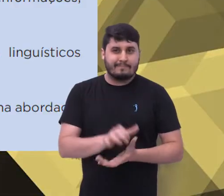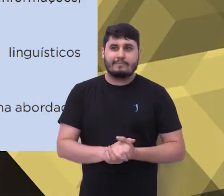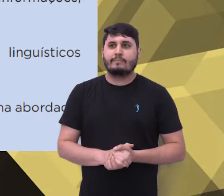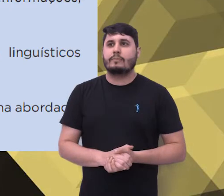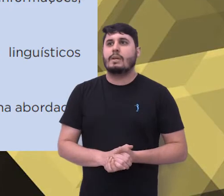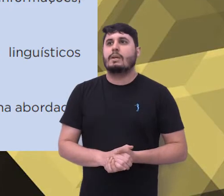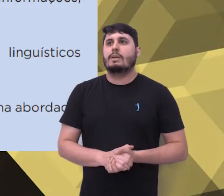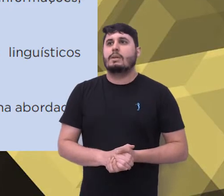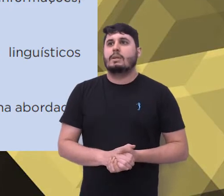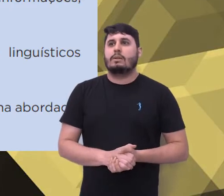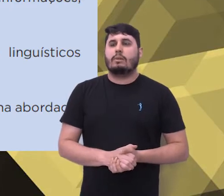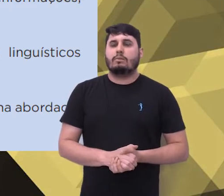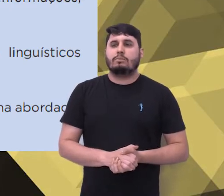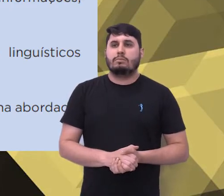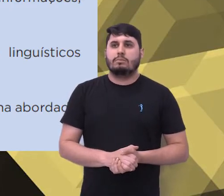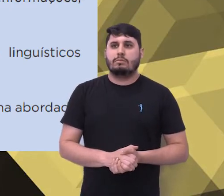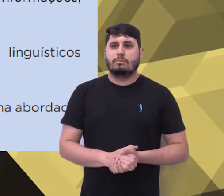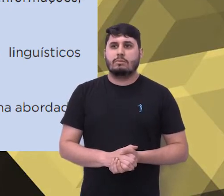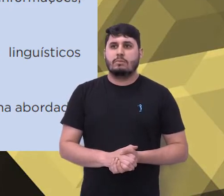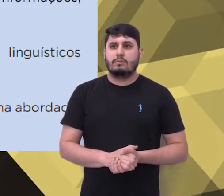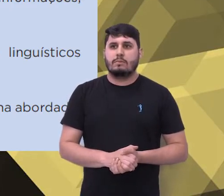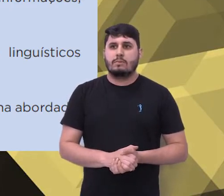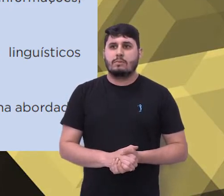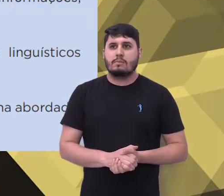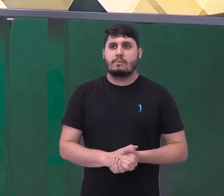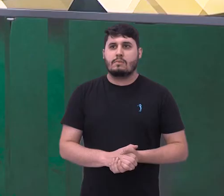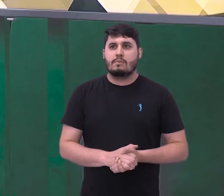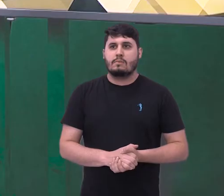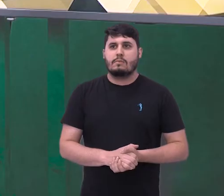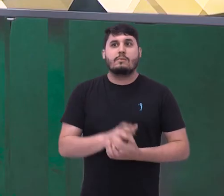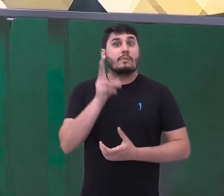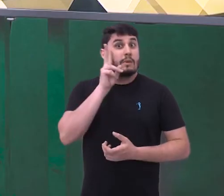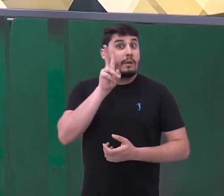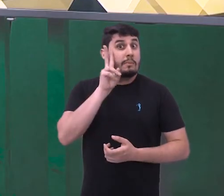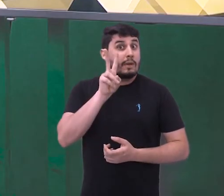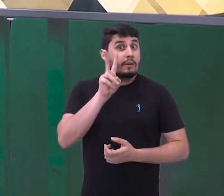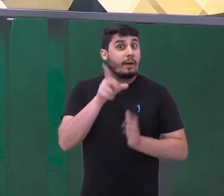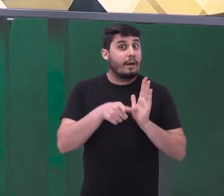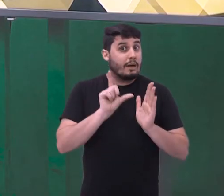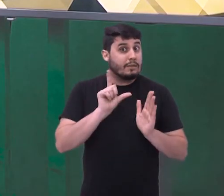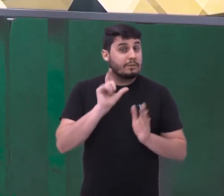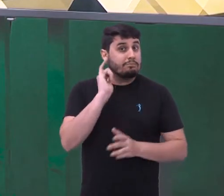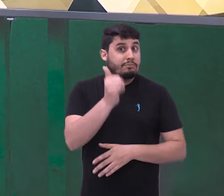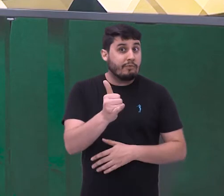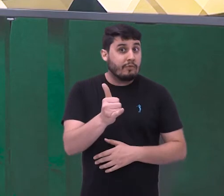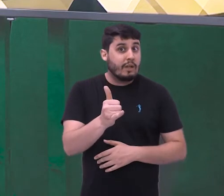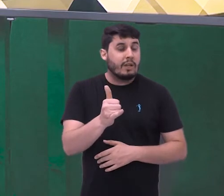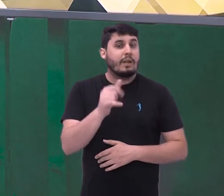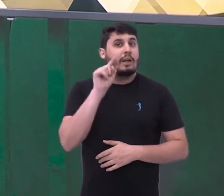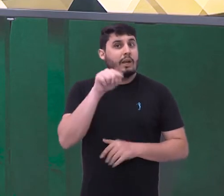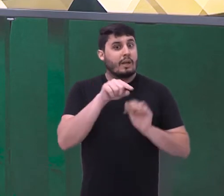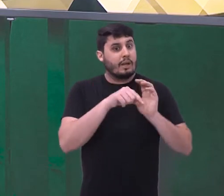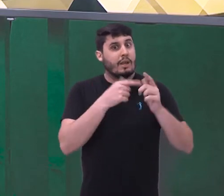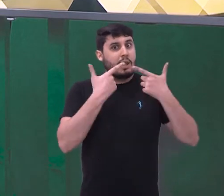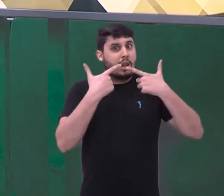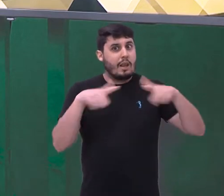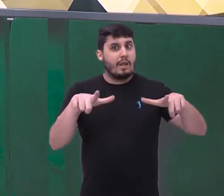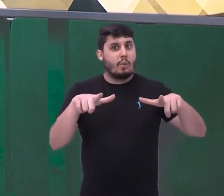Demonstrar os mecanismos linguísticos necessários para a construção do texto. Lembrando aqui, né? Linguagem